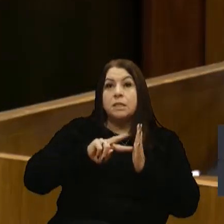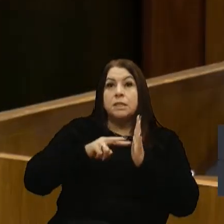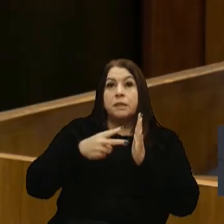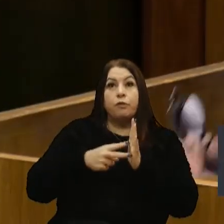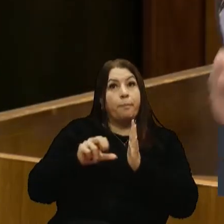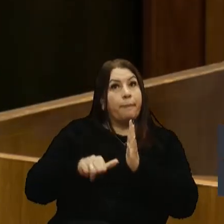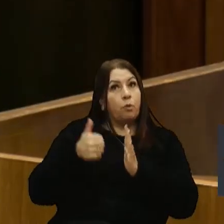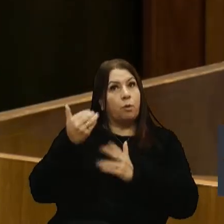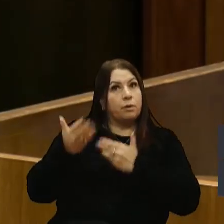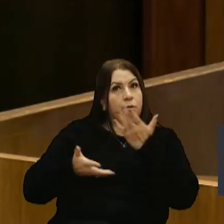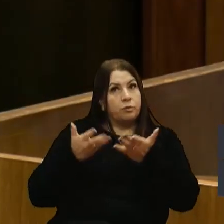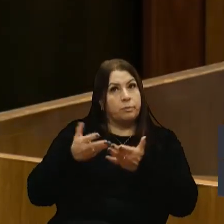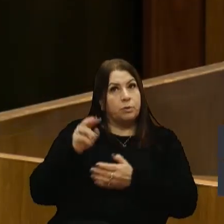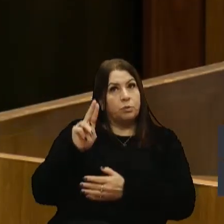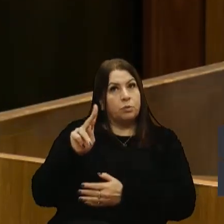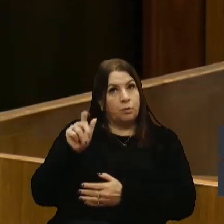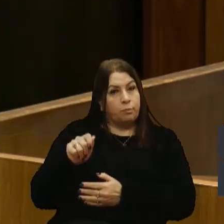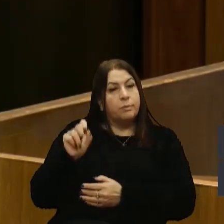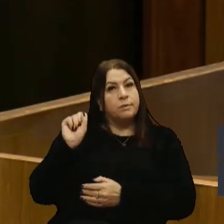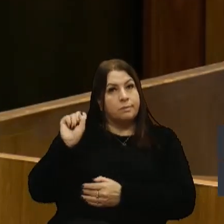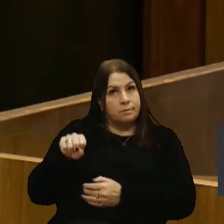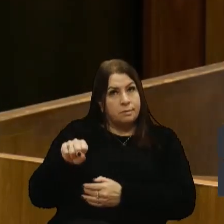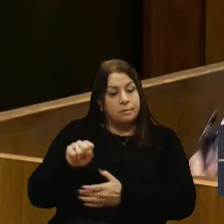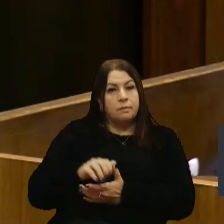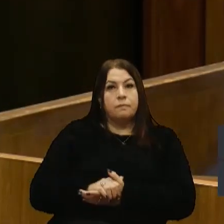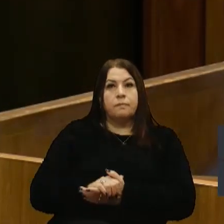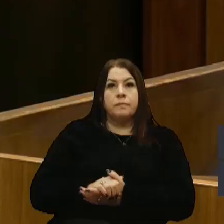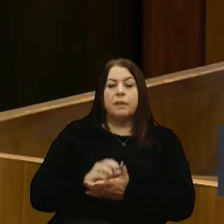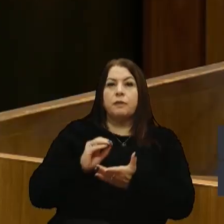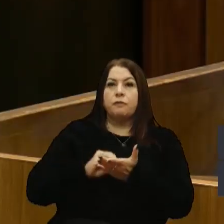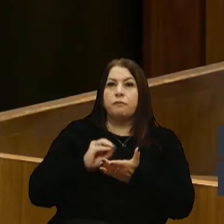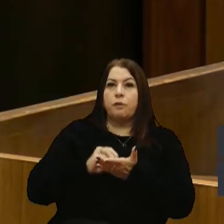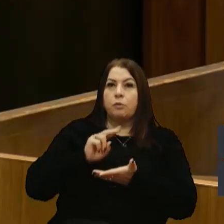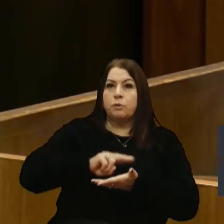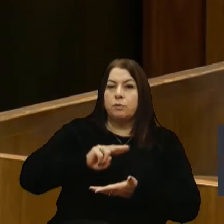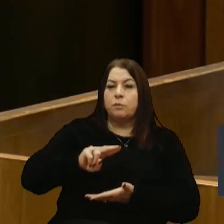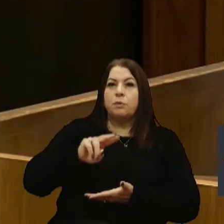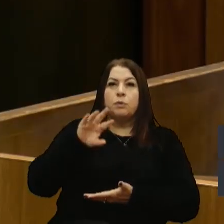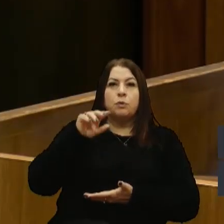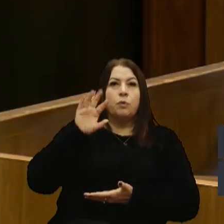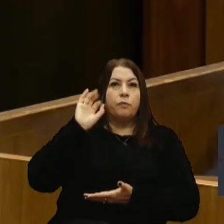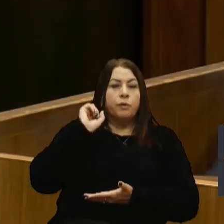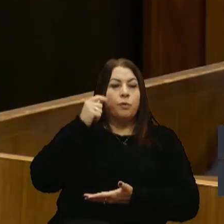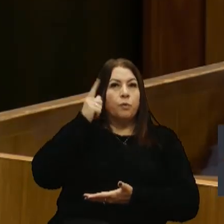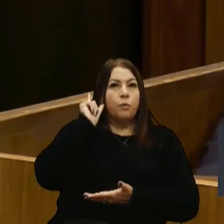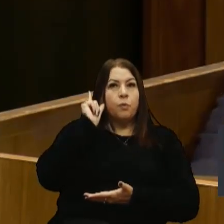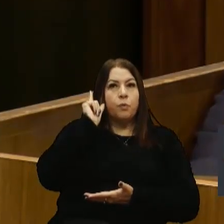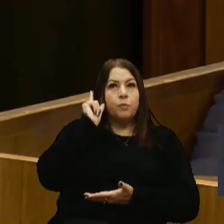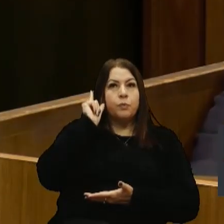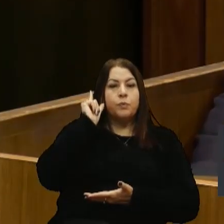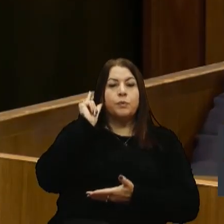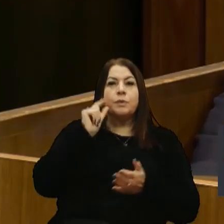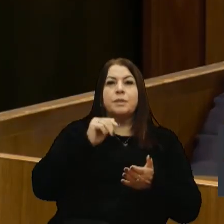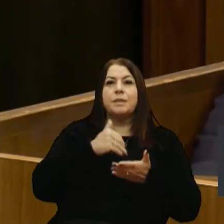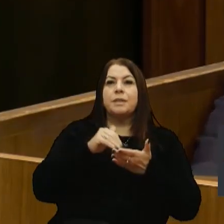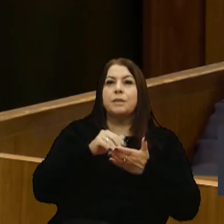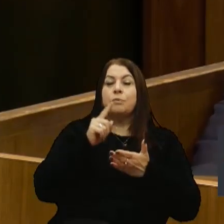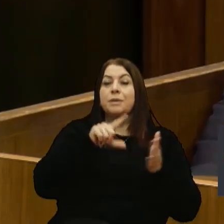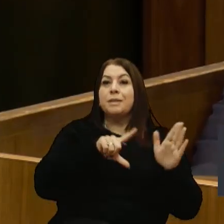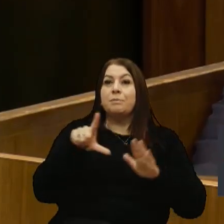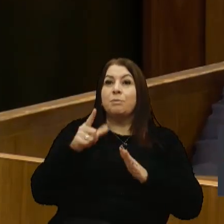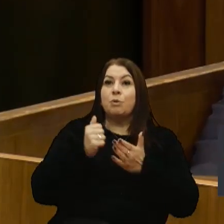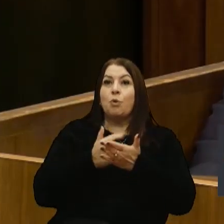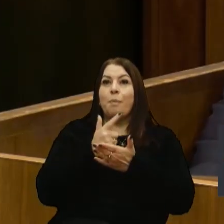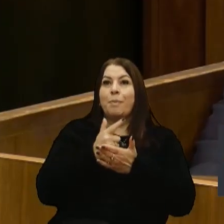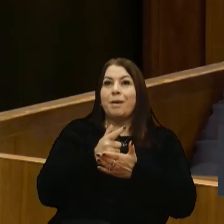Significa um melhor atendimento nas UPAs, sim. Falta de leitos, nós escutamos ontem do secretário que uma semana para conseguir comprar